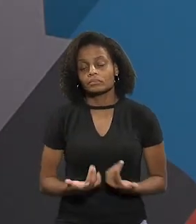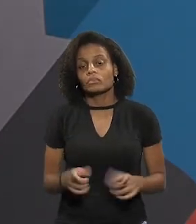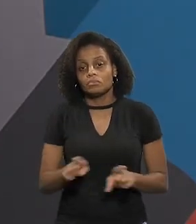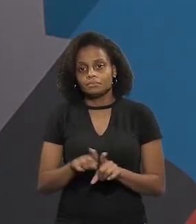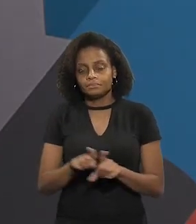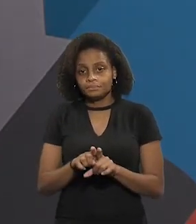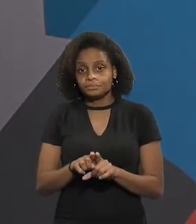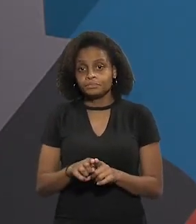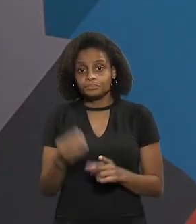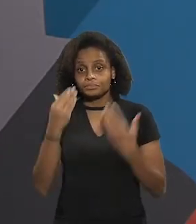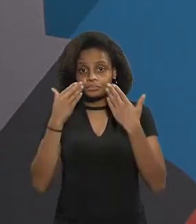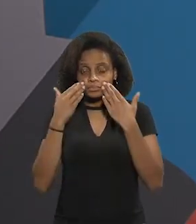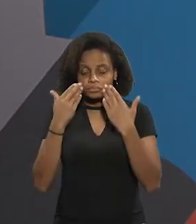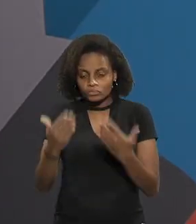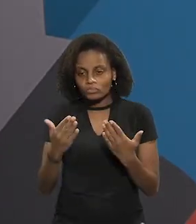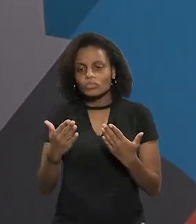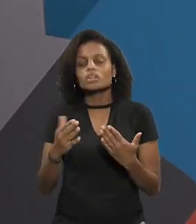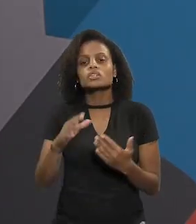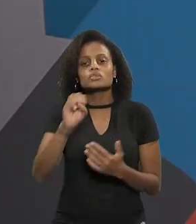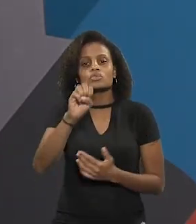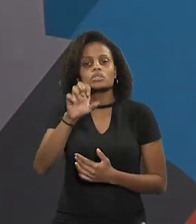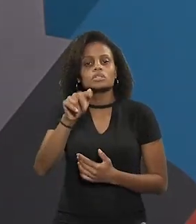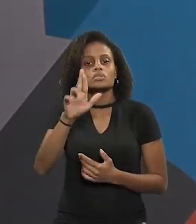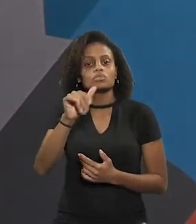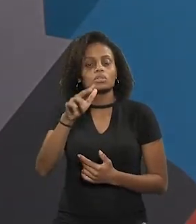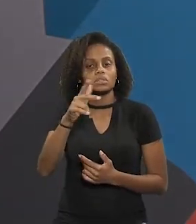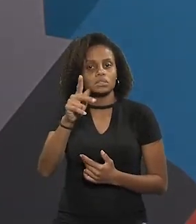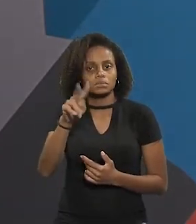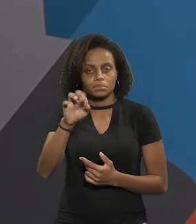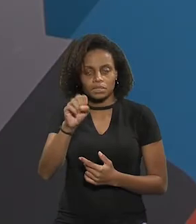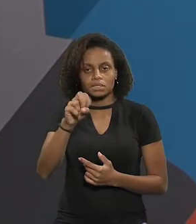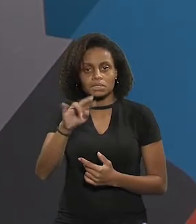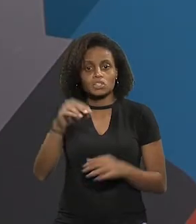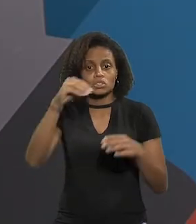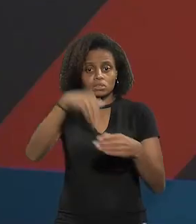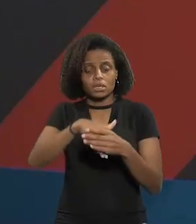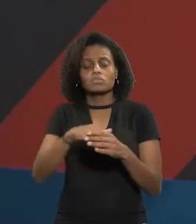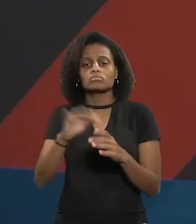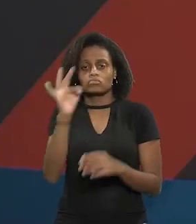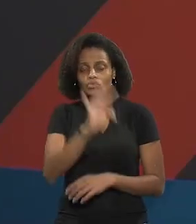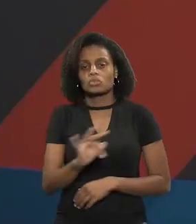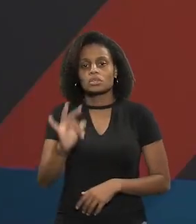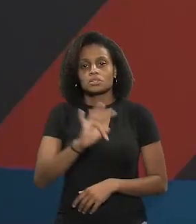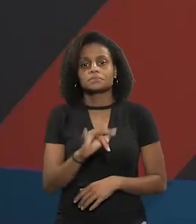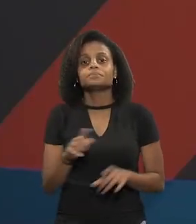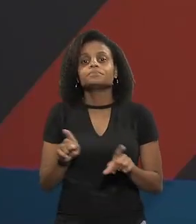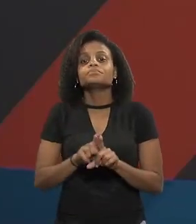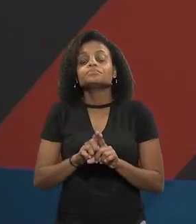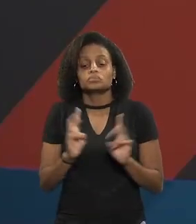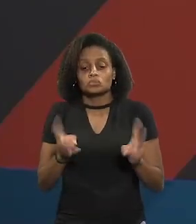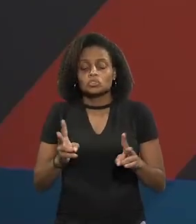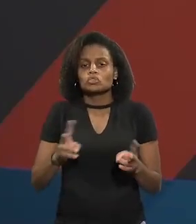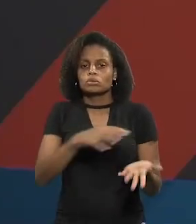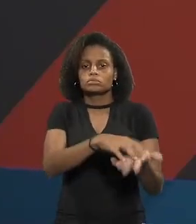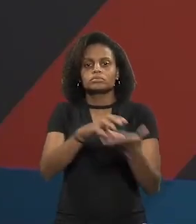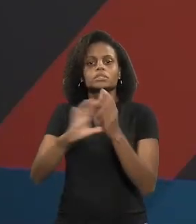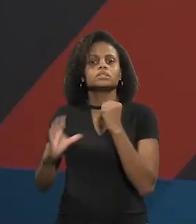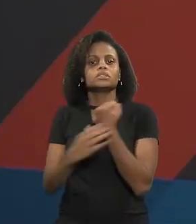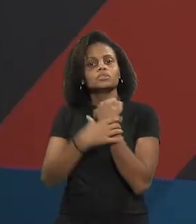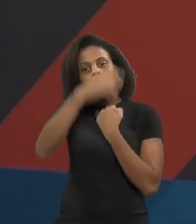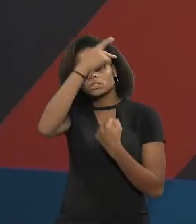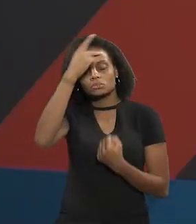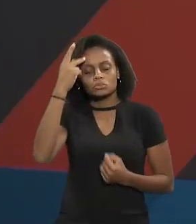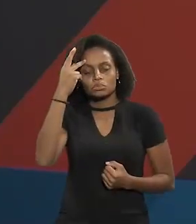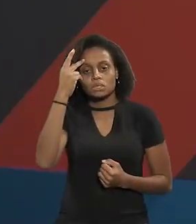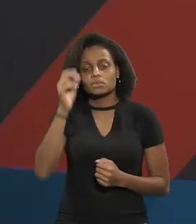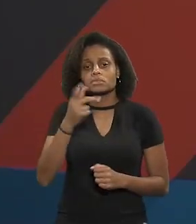um indicativo para o segurança presente no ambiente universitário. Deputado, ainda na área da segurança pública, uma outra bandeira que o